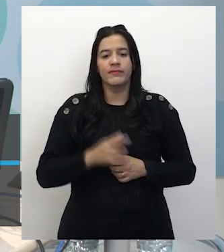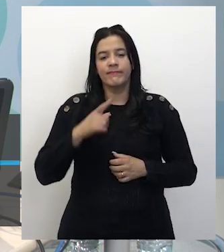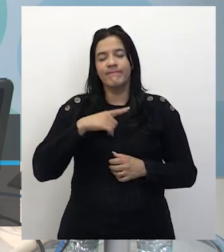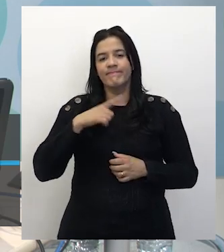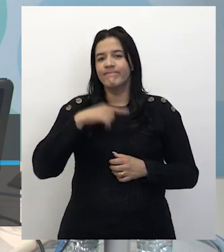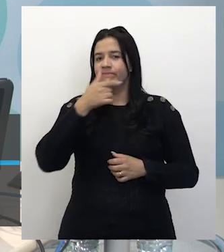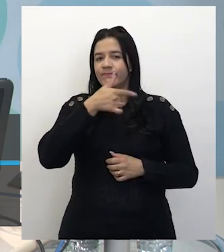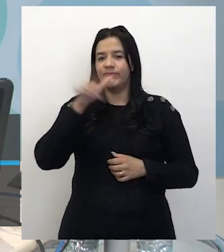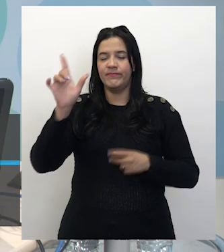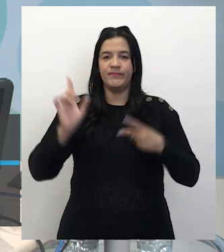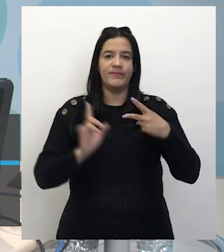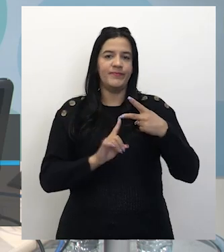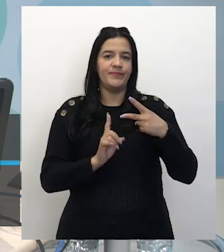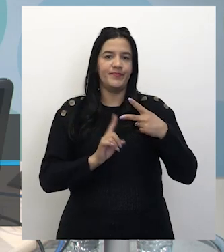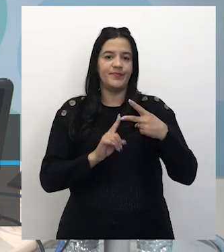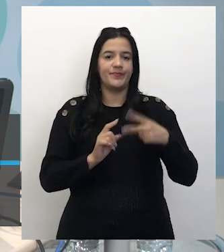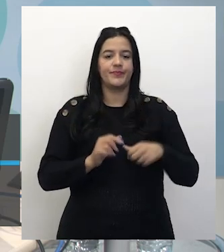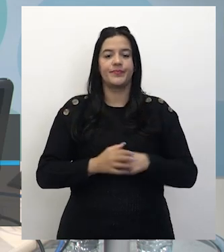da segunda.